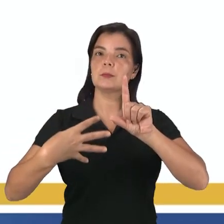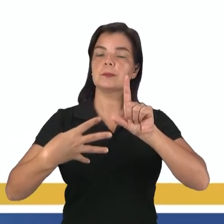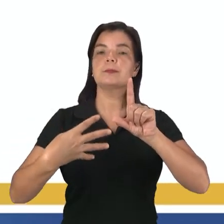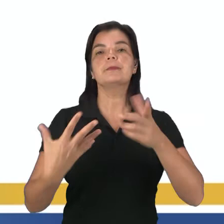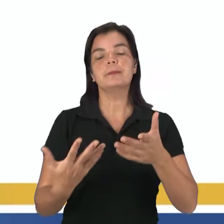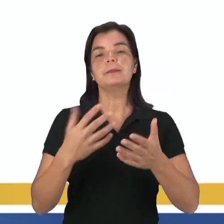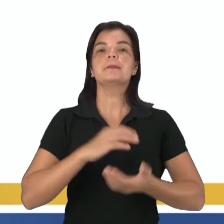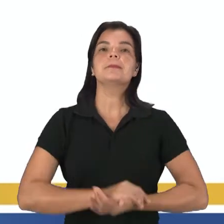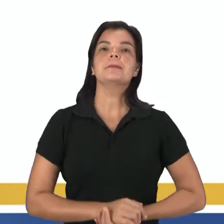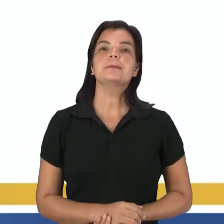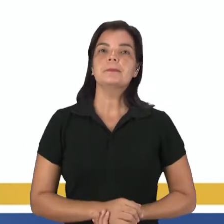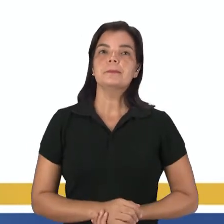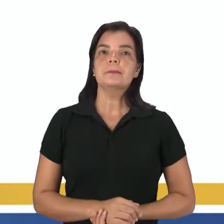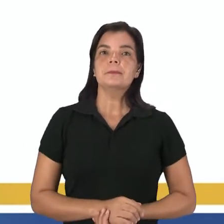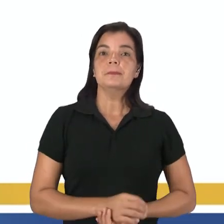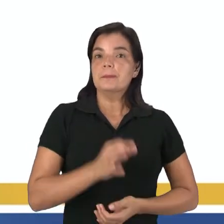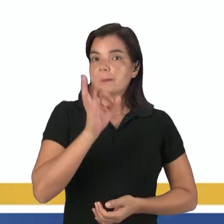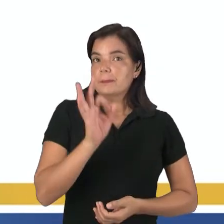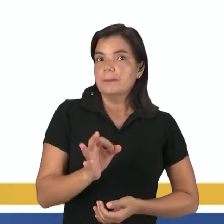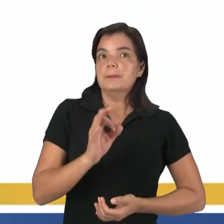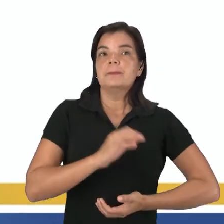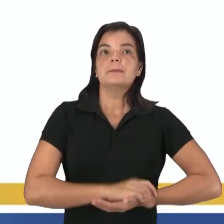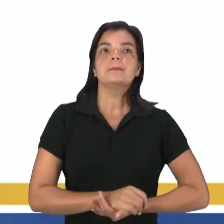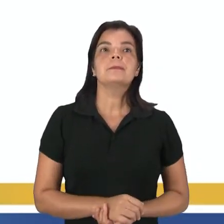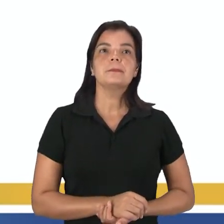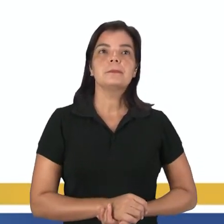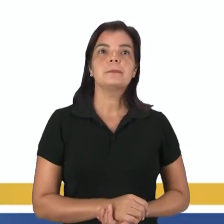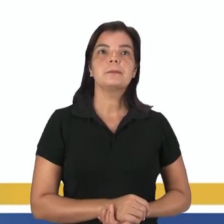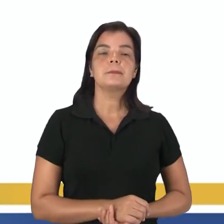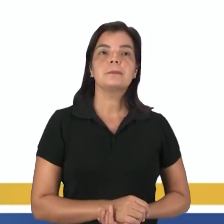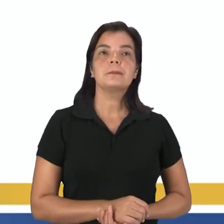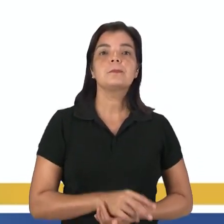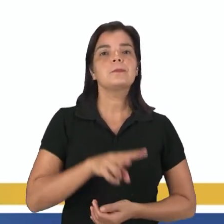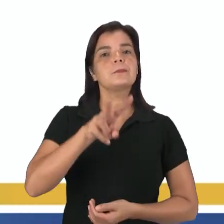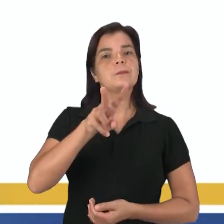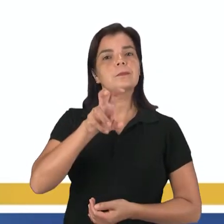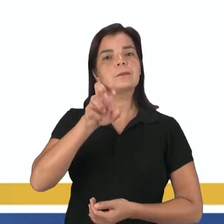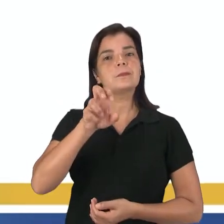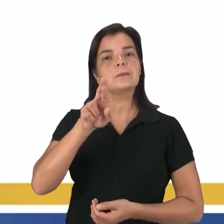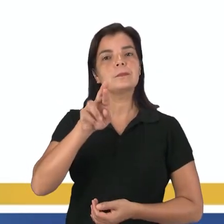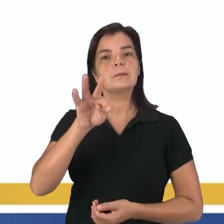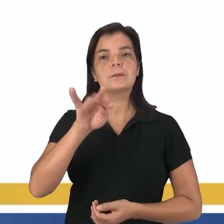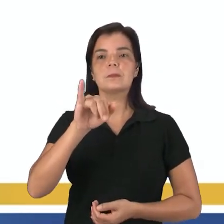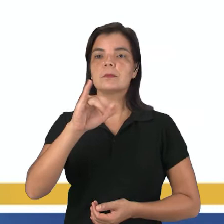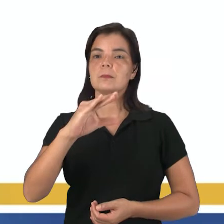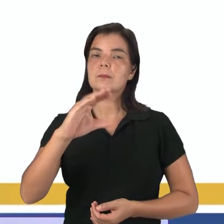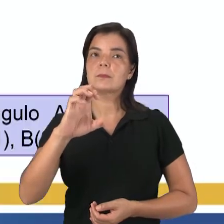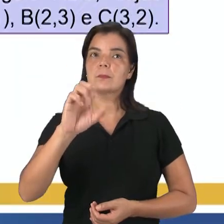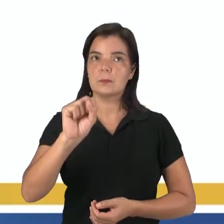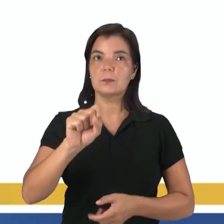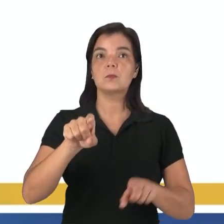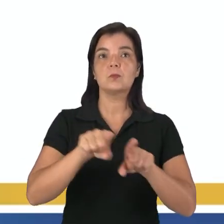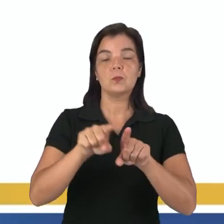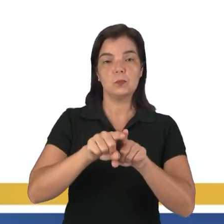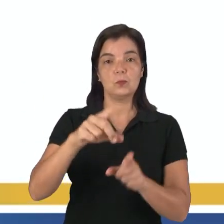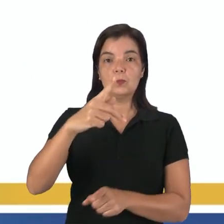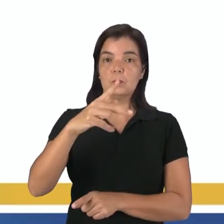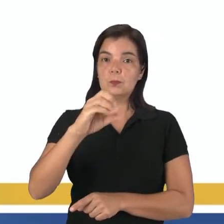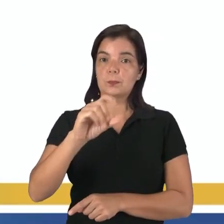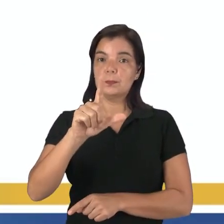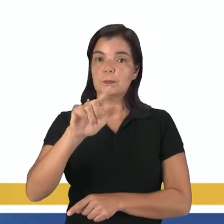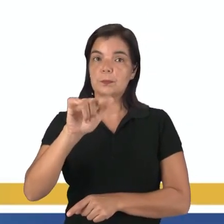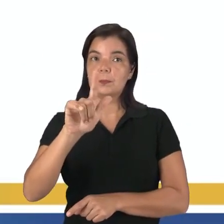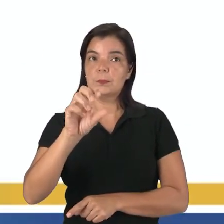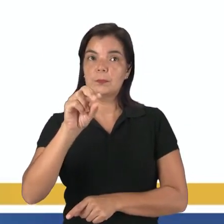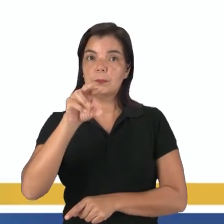o último quadrante que seria o quarto certo bom então falando aí sobre vértice de um polígono no